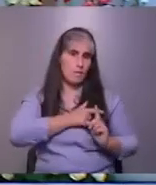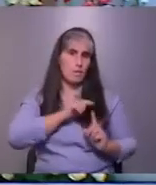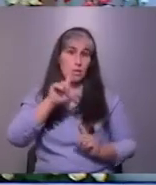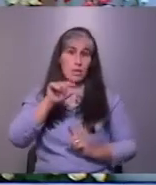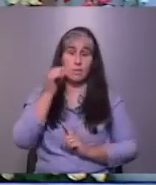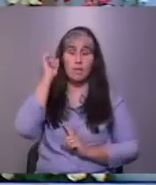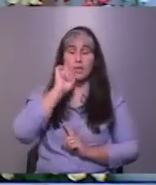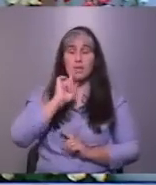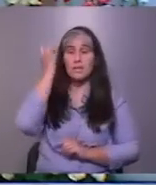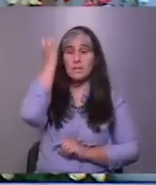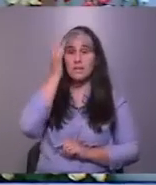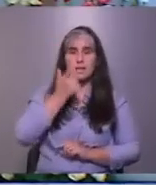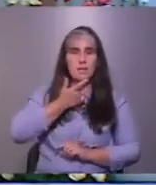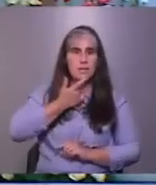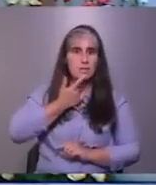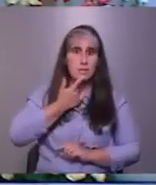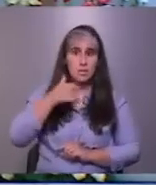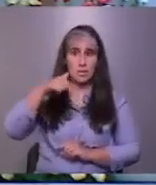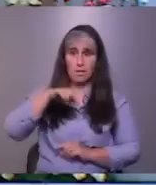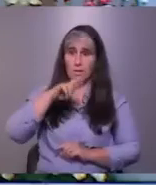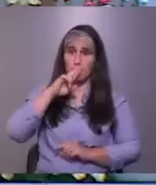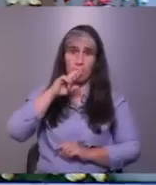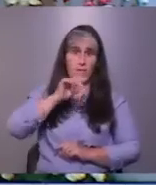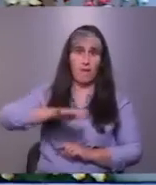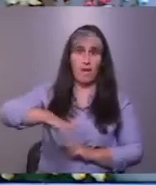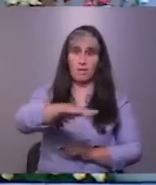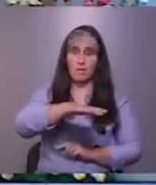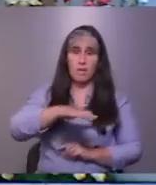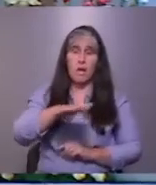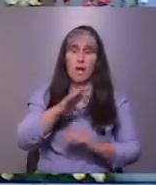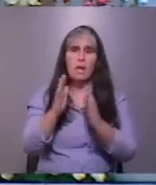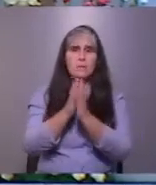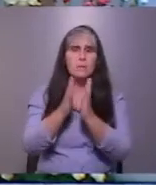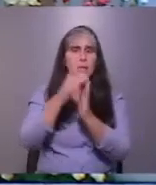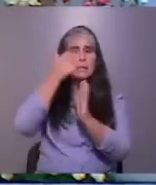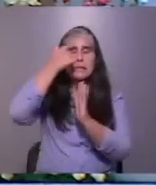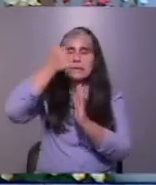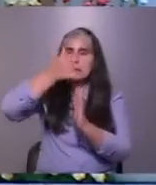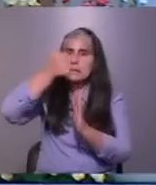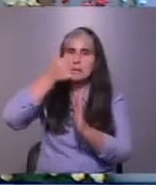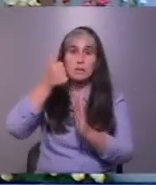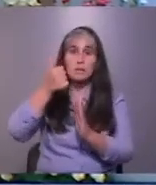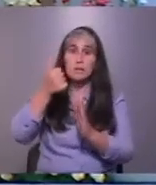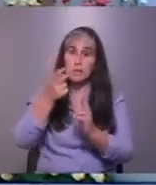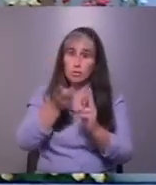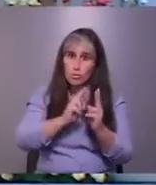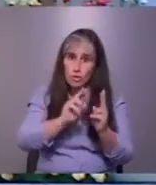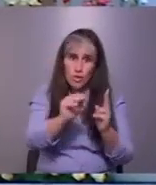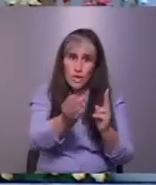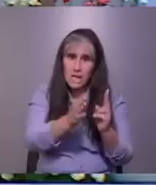A Eucaristia tinha para eles uma importância fundamental. E eram crianças. A irmã